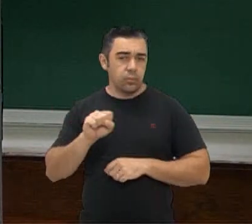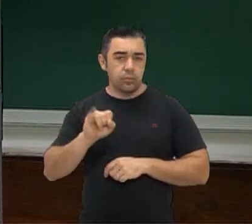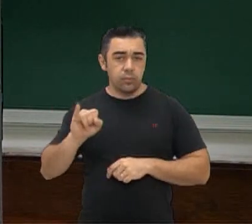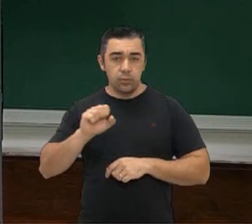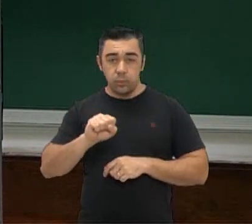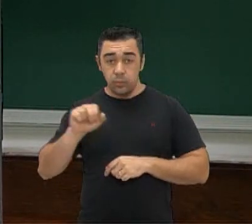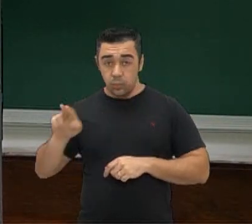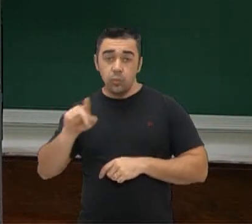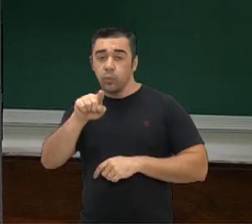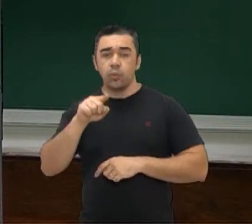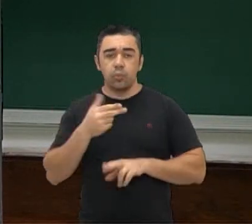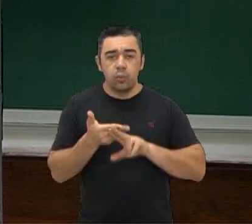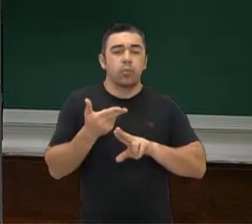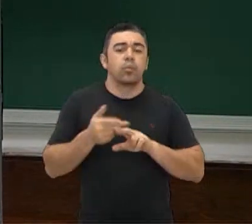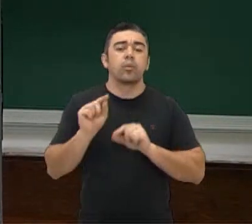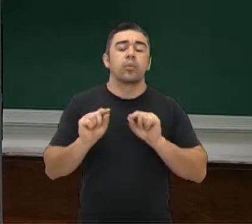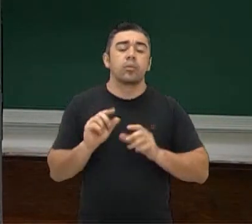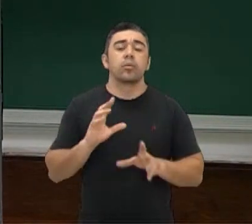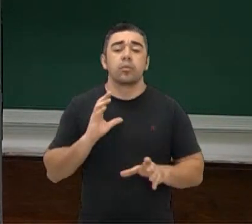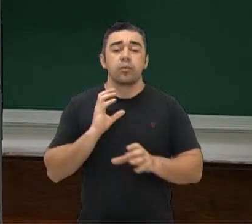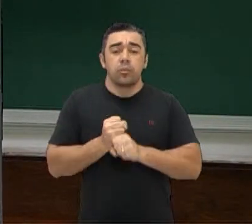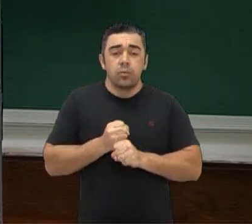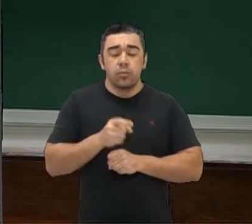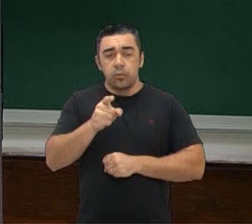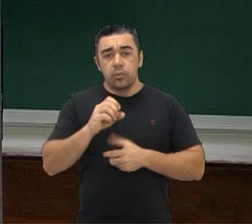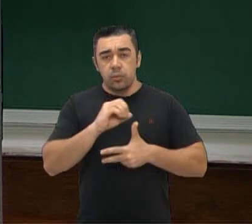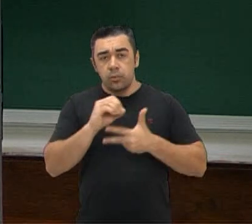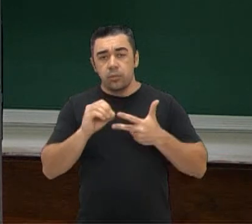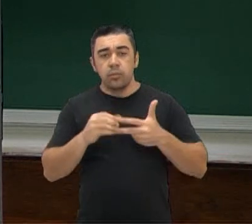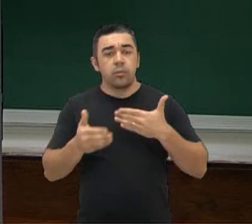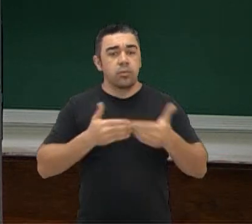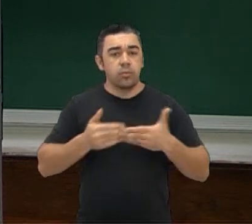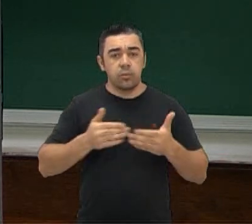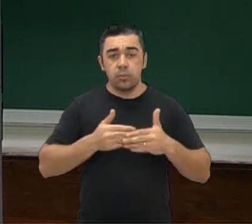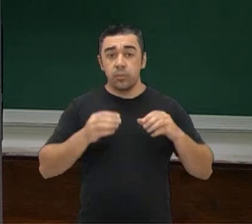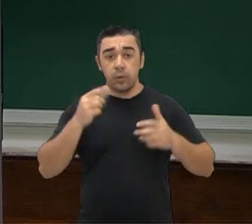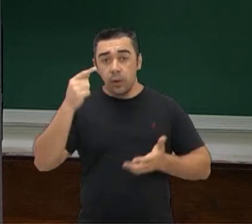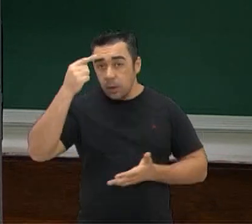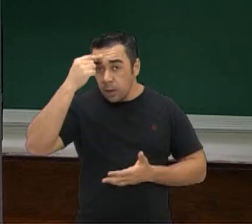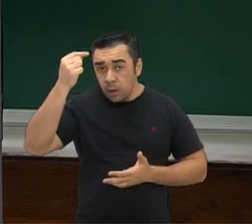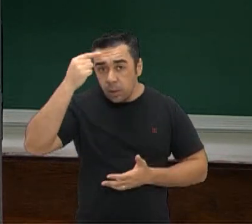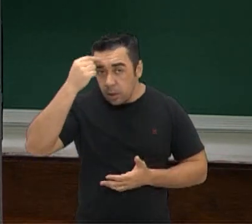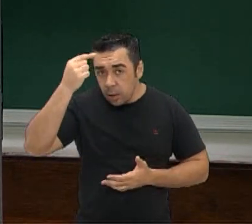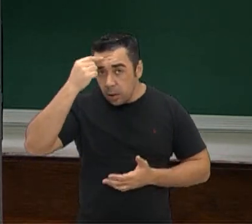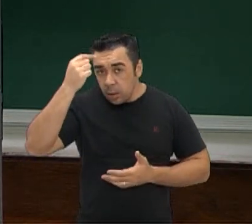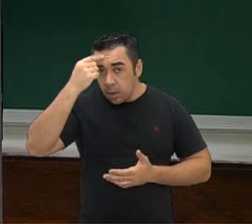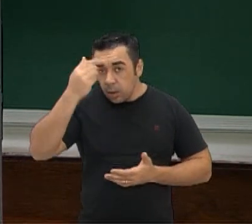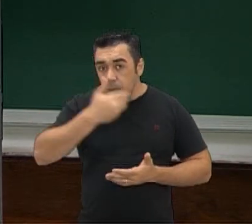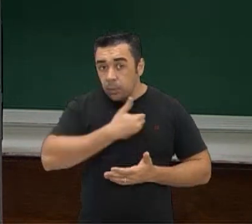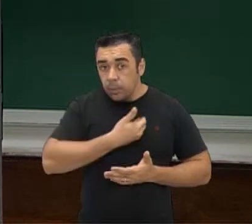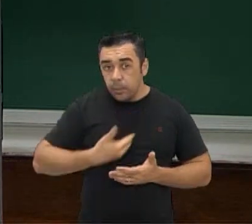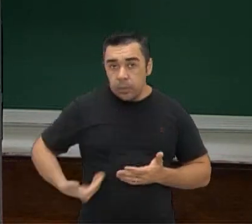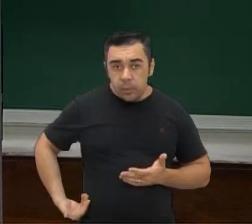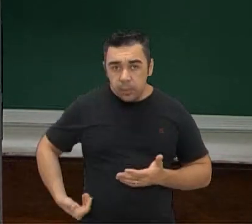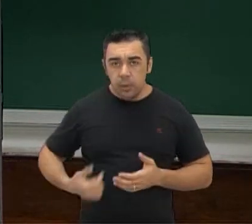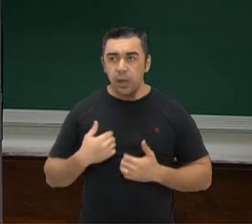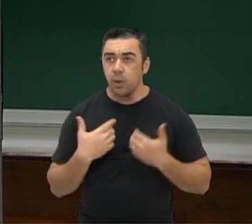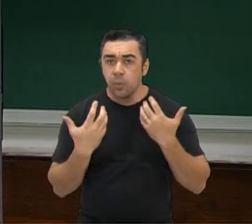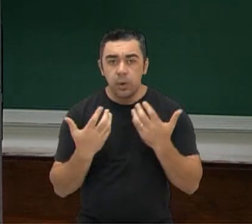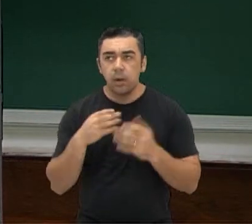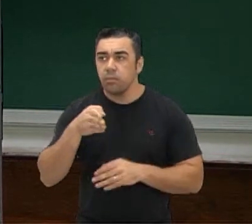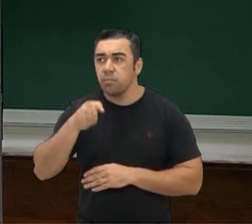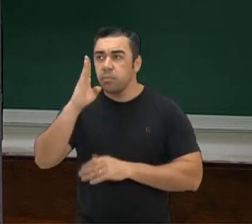usar a sua nota do Enem para tentar vaga em qualquer universidade pública do país. Ah, professora, eu quero tentar uma vaga lá em